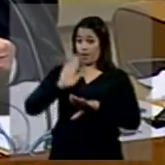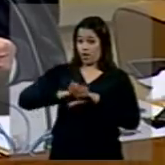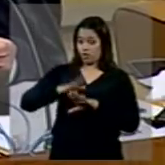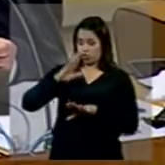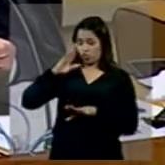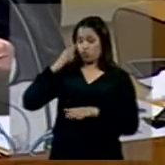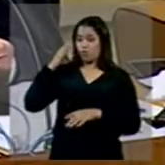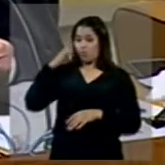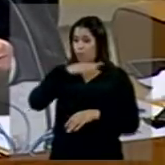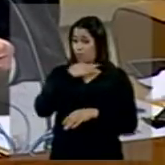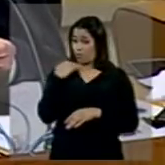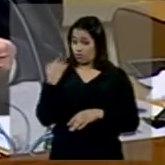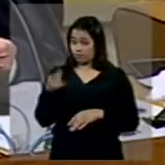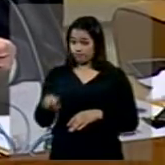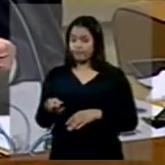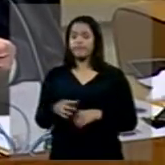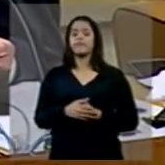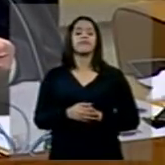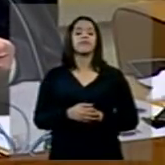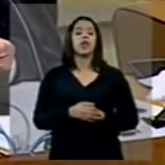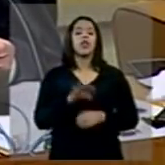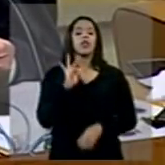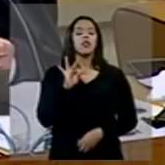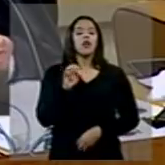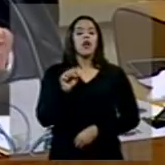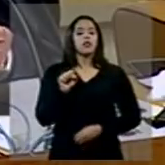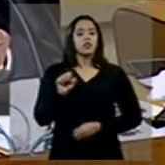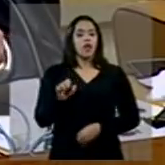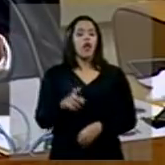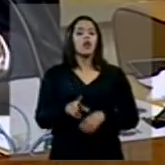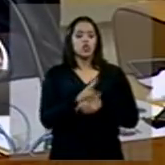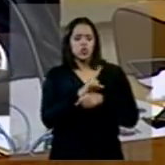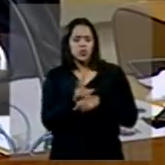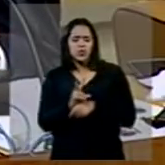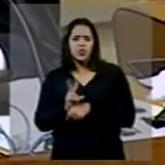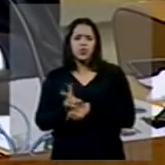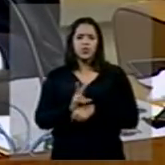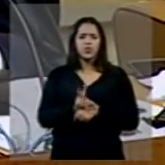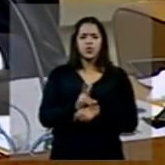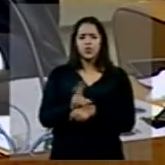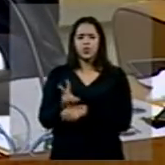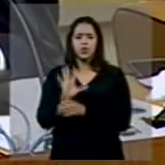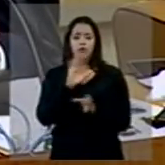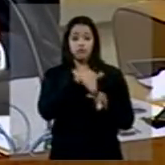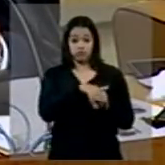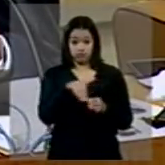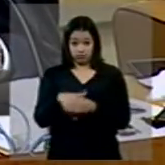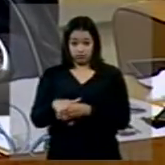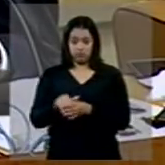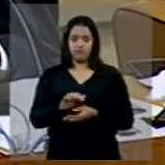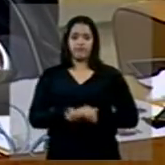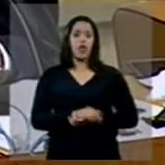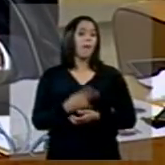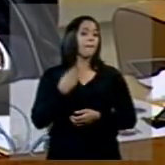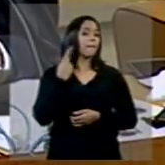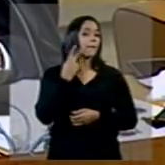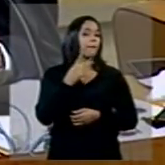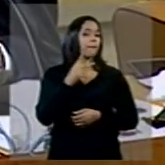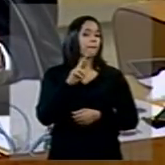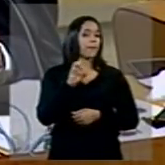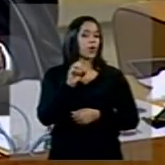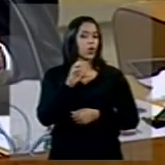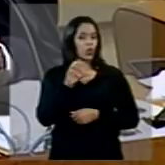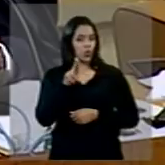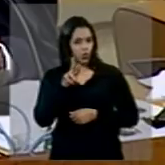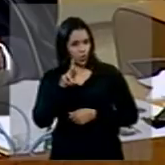está investigando as impugnações que foram efetivadas. O Procurador-Geral